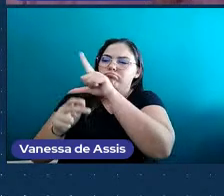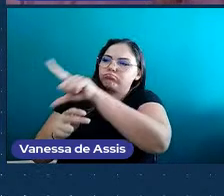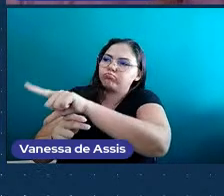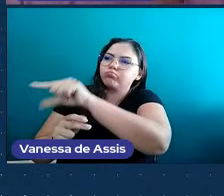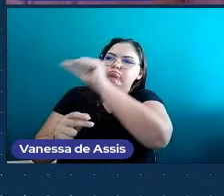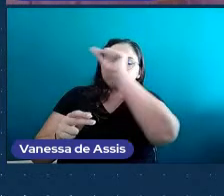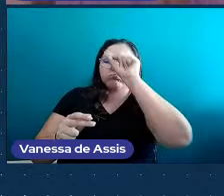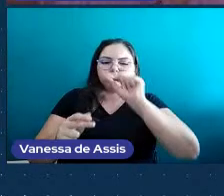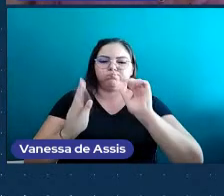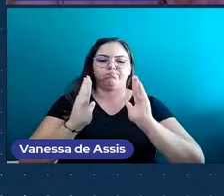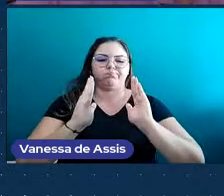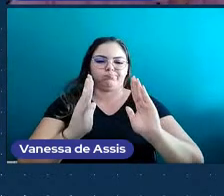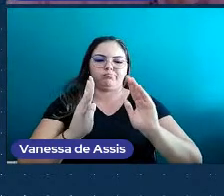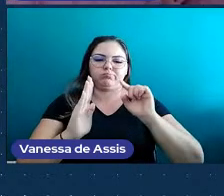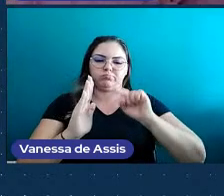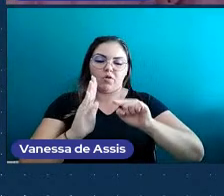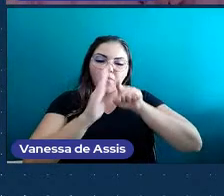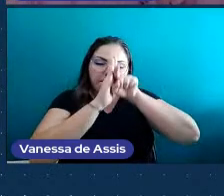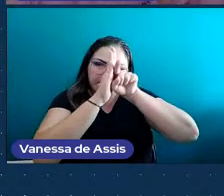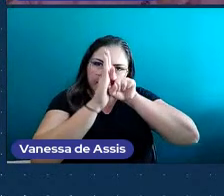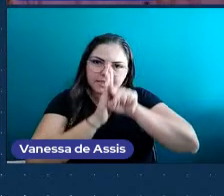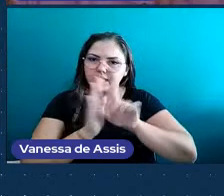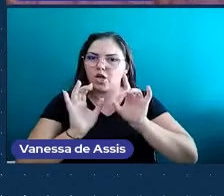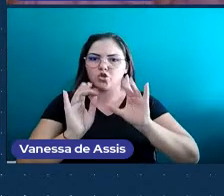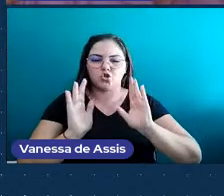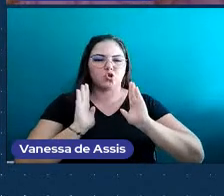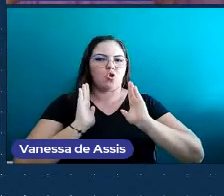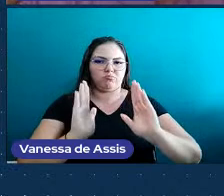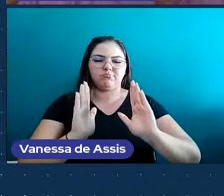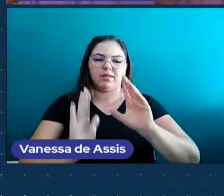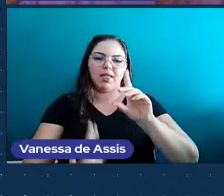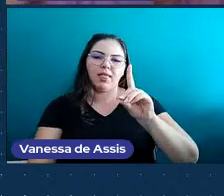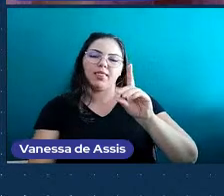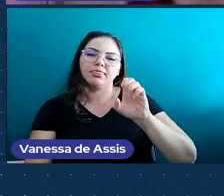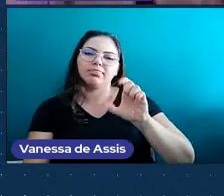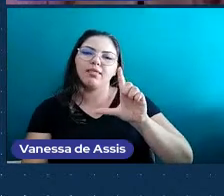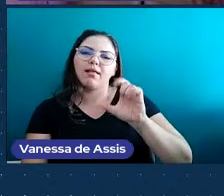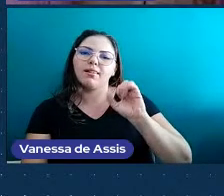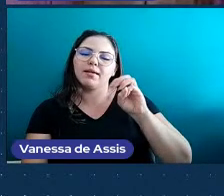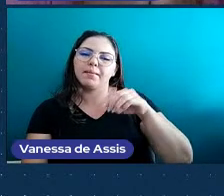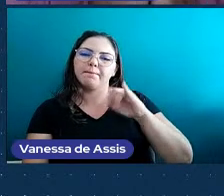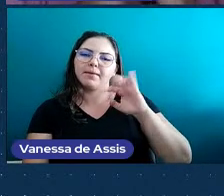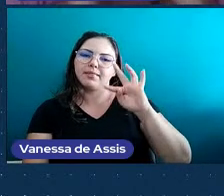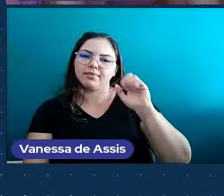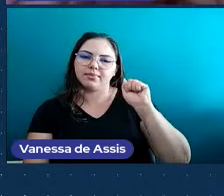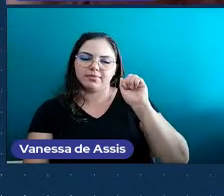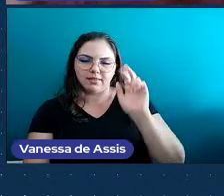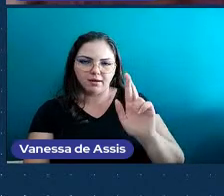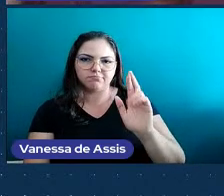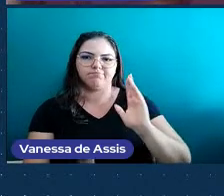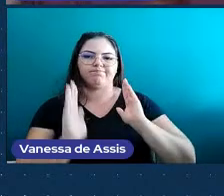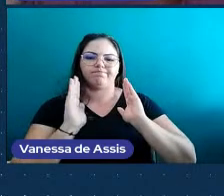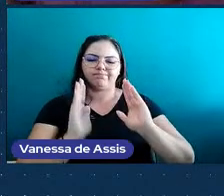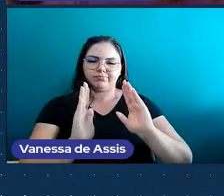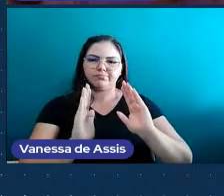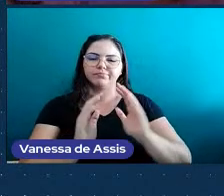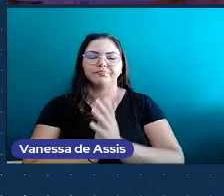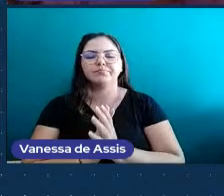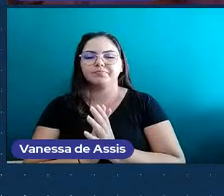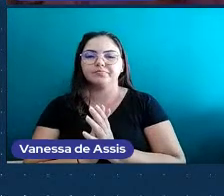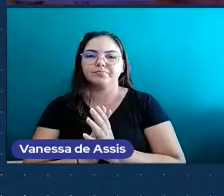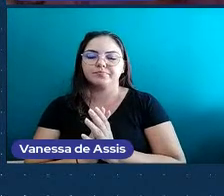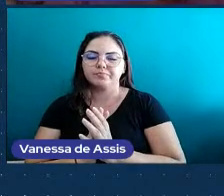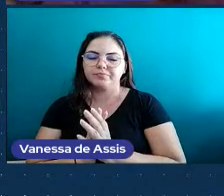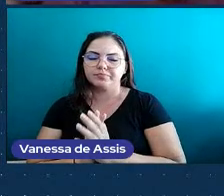imbrincadamente, surge aí a delimitação e a questão da pesquisa, certo? Mas, por um